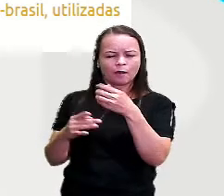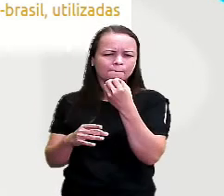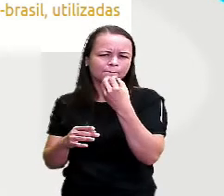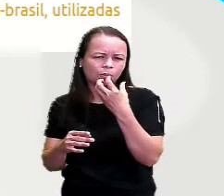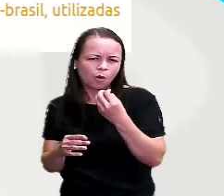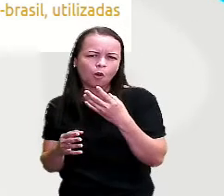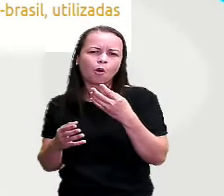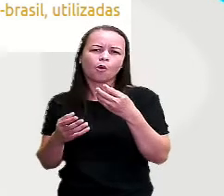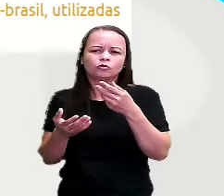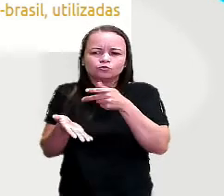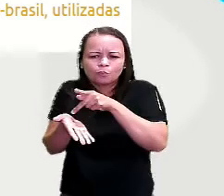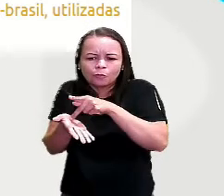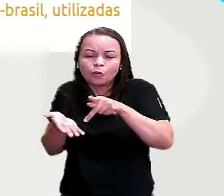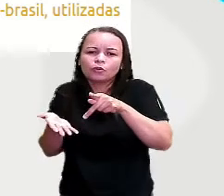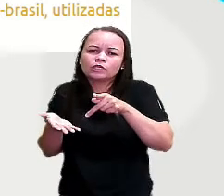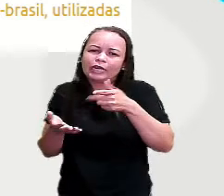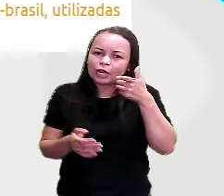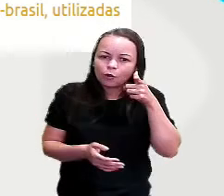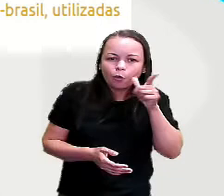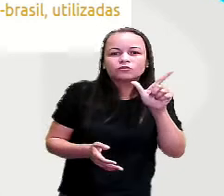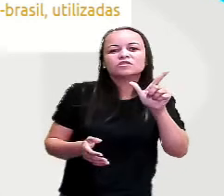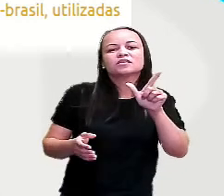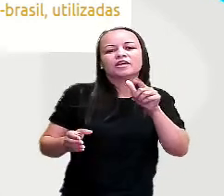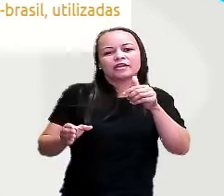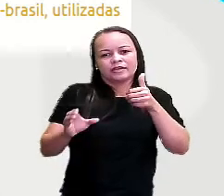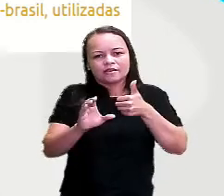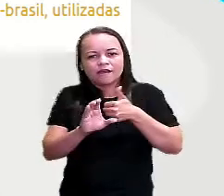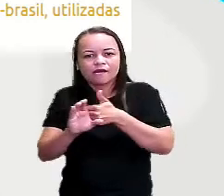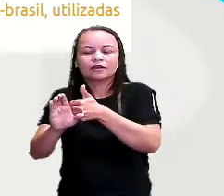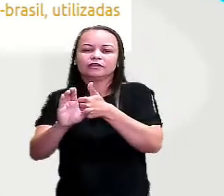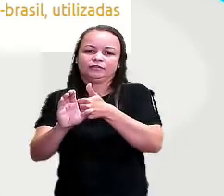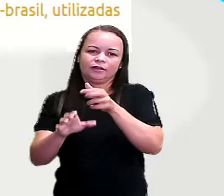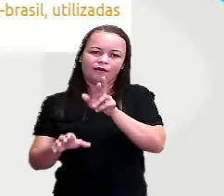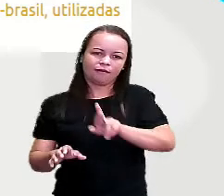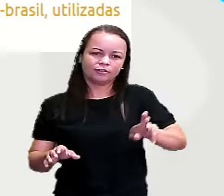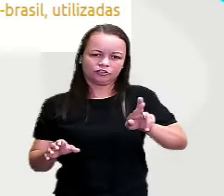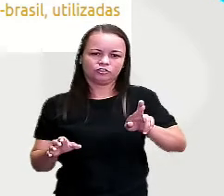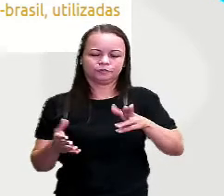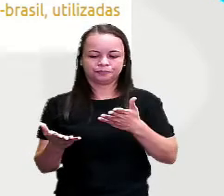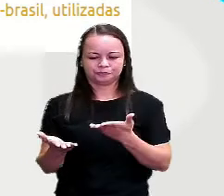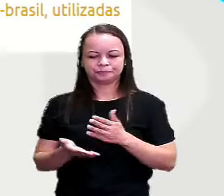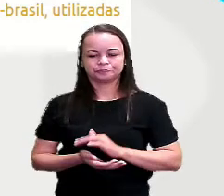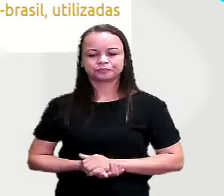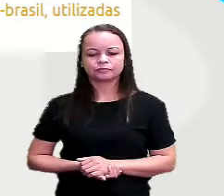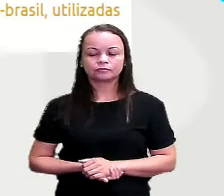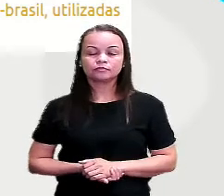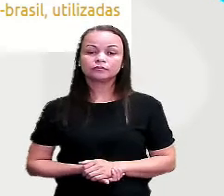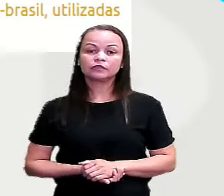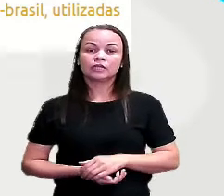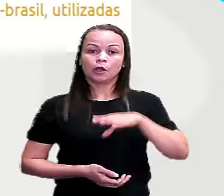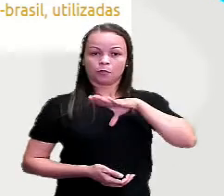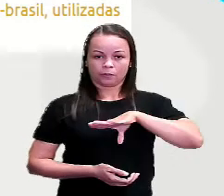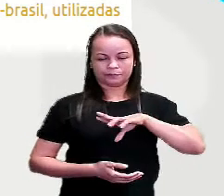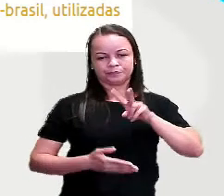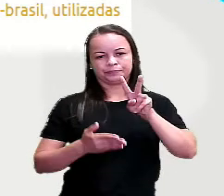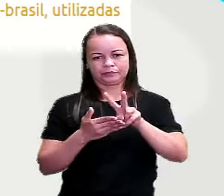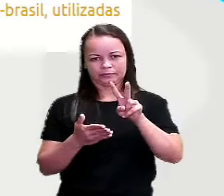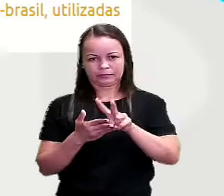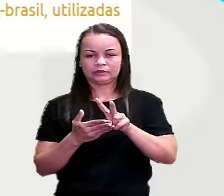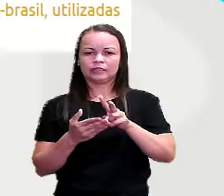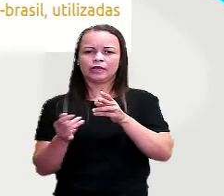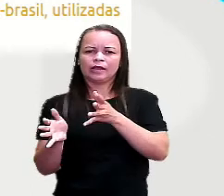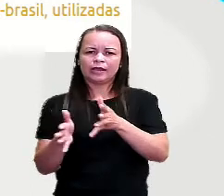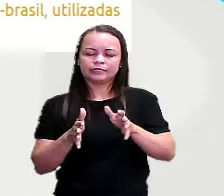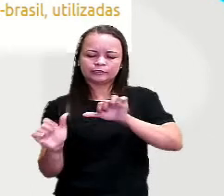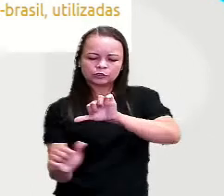conseguir, ó, converter eles à religião do cristianismo, tá? Portugueses e indígenas realizaram ainda